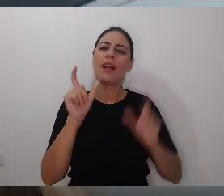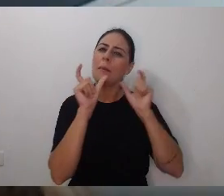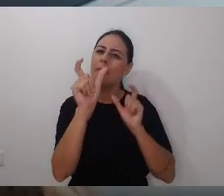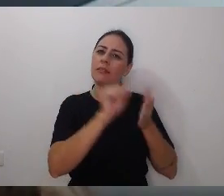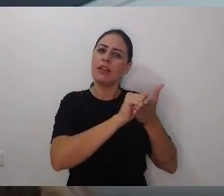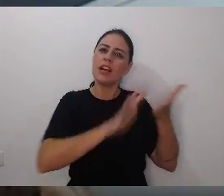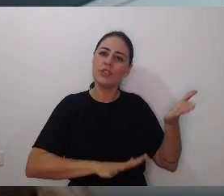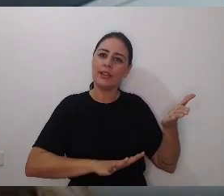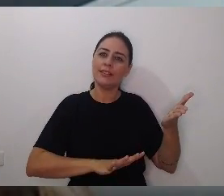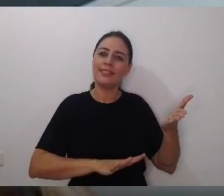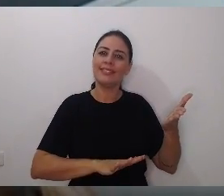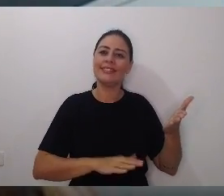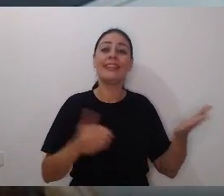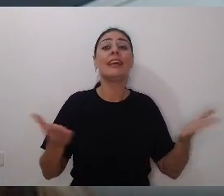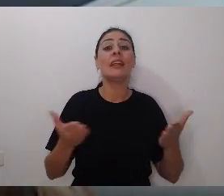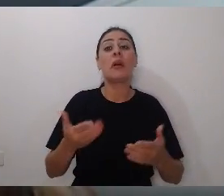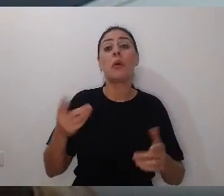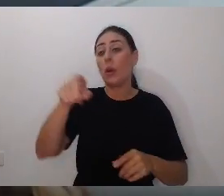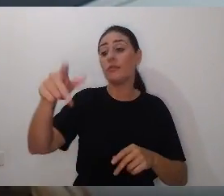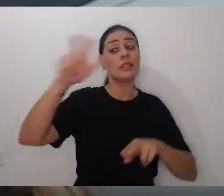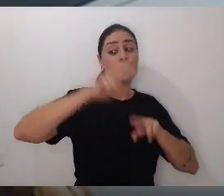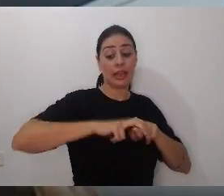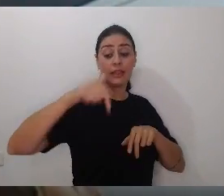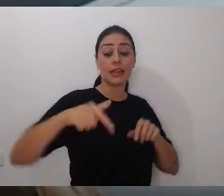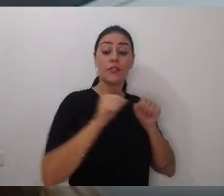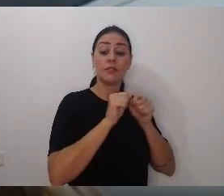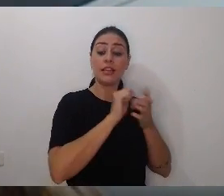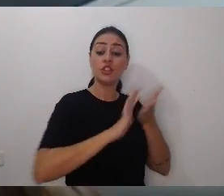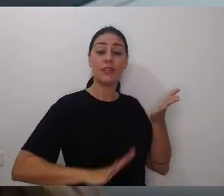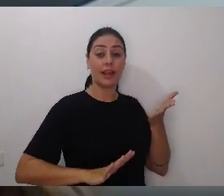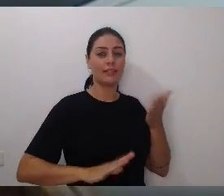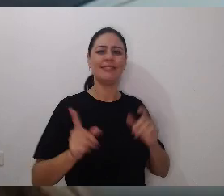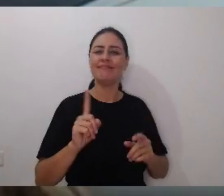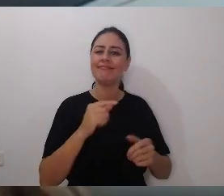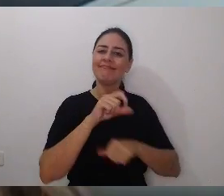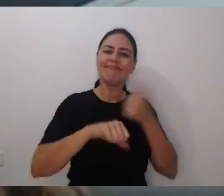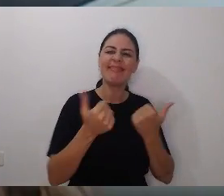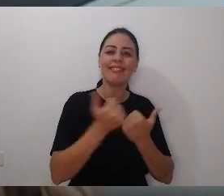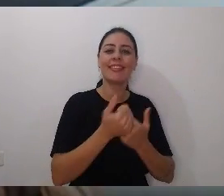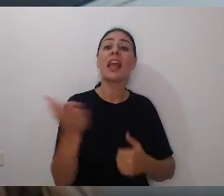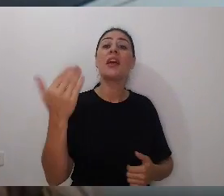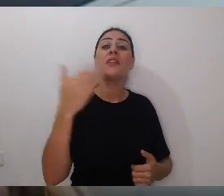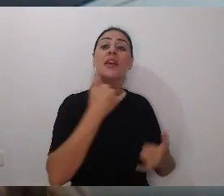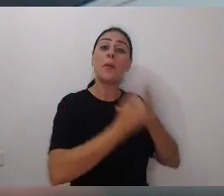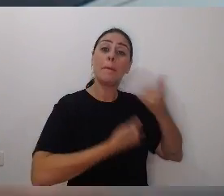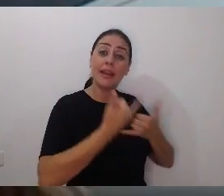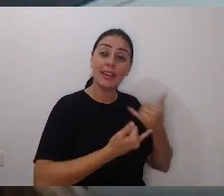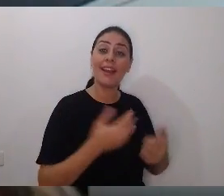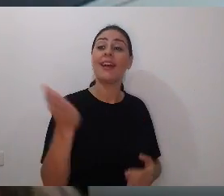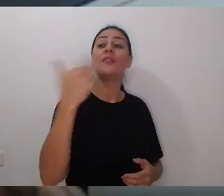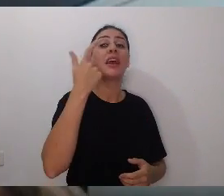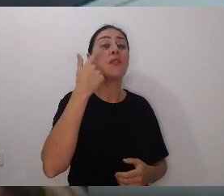divertindo, para que seja algo prazeroso. Até nós temos orientado algumas situações em que a gente fala assim, não